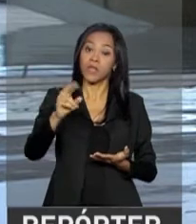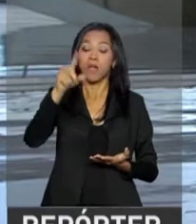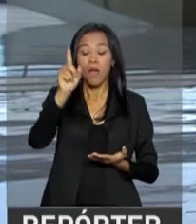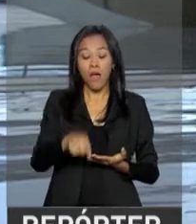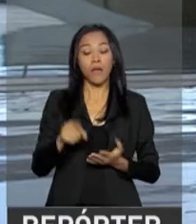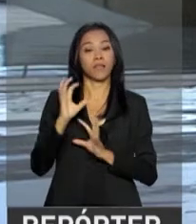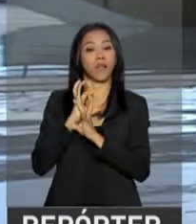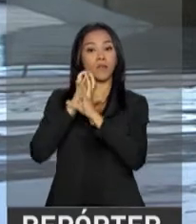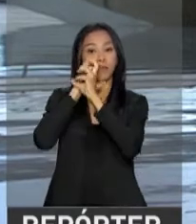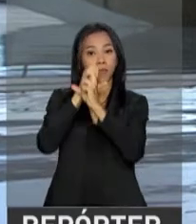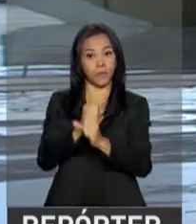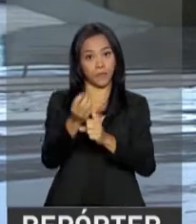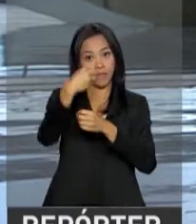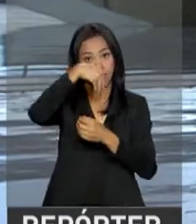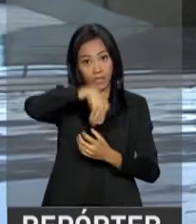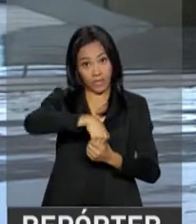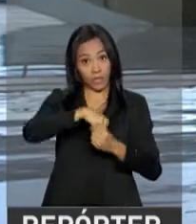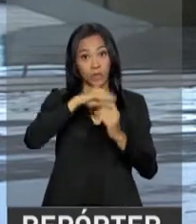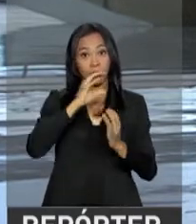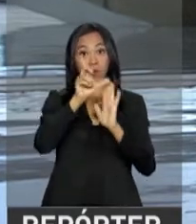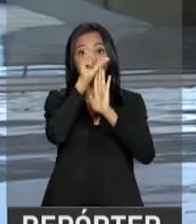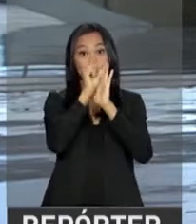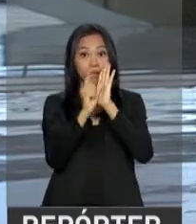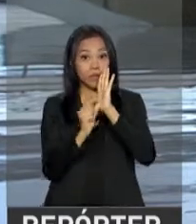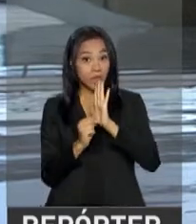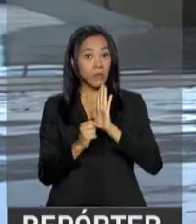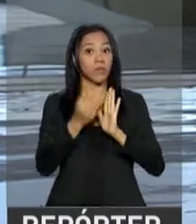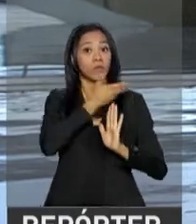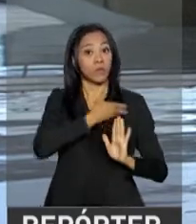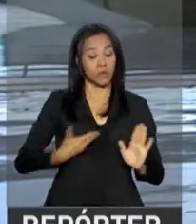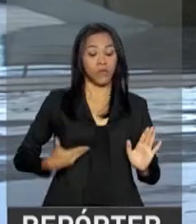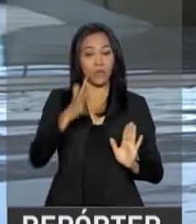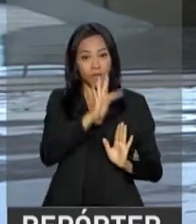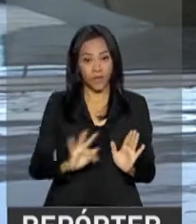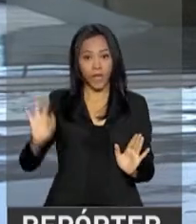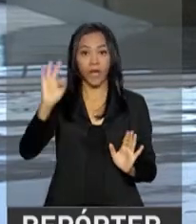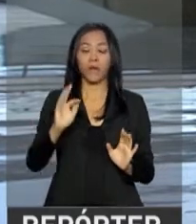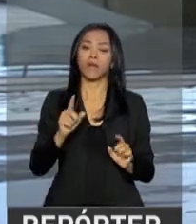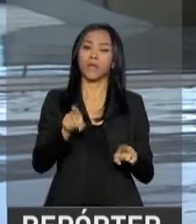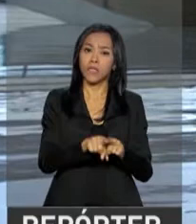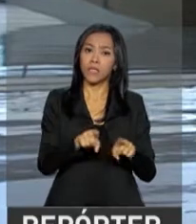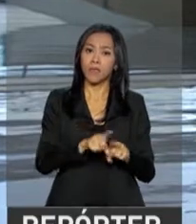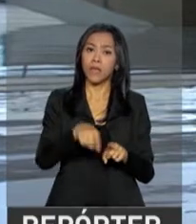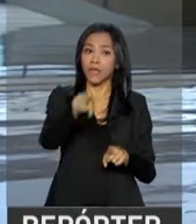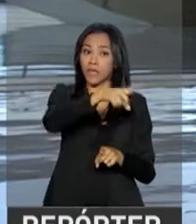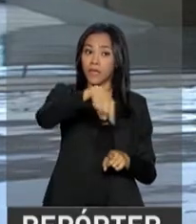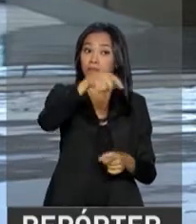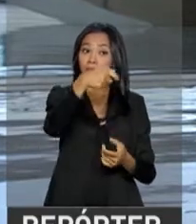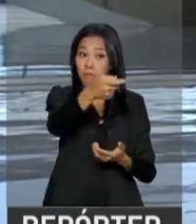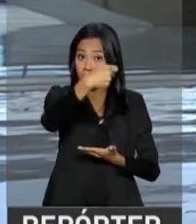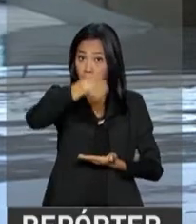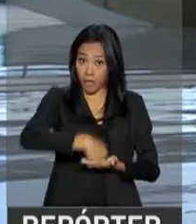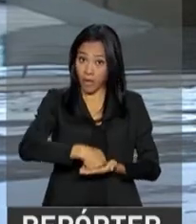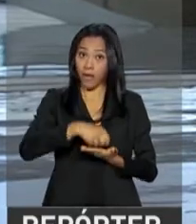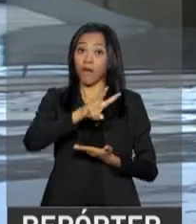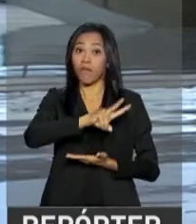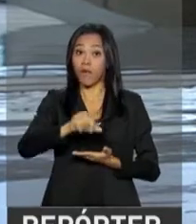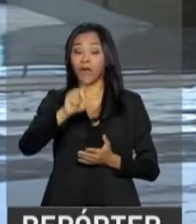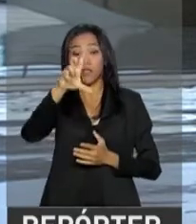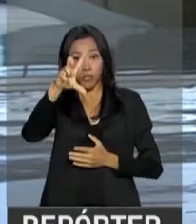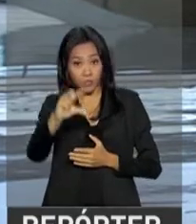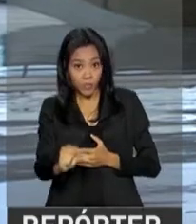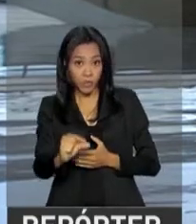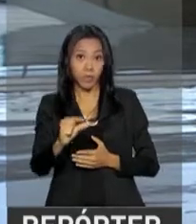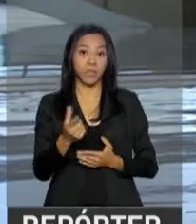geral da união deste ano e também estima que a tarifa ao consumidor vai diminuir os serviços prestados